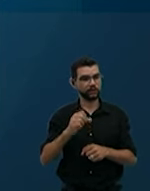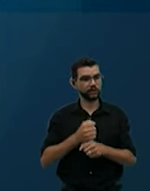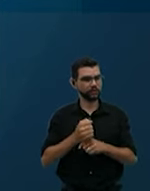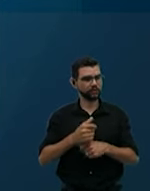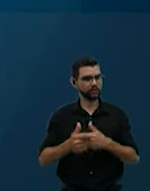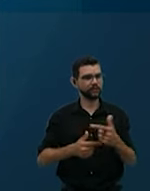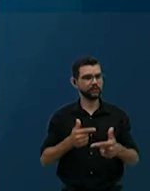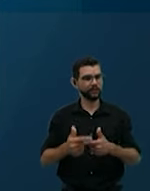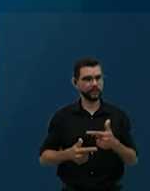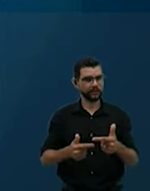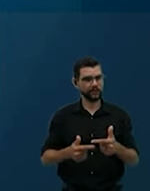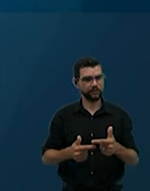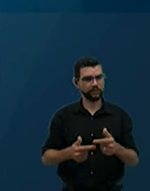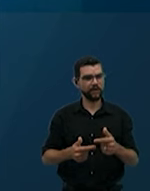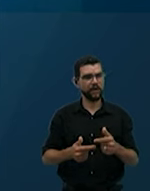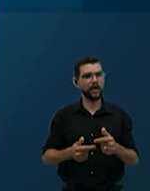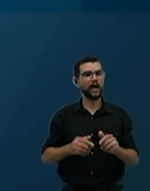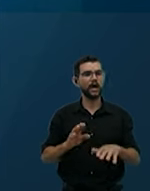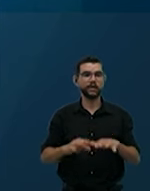com o item 3